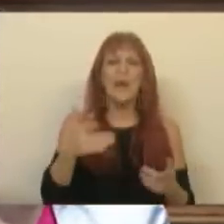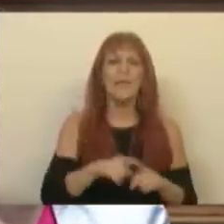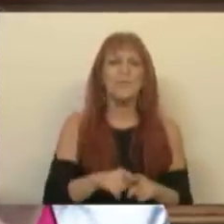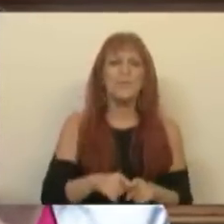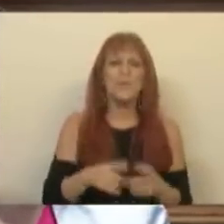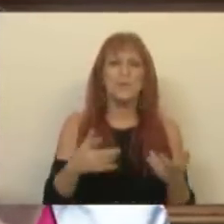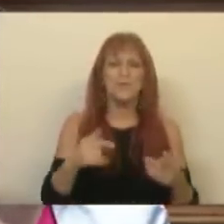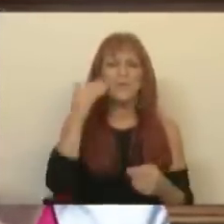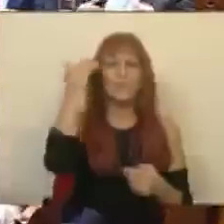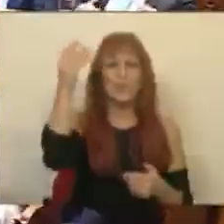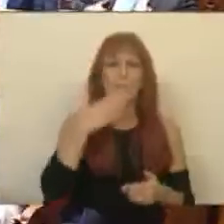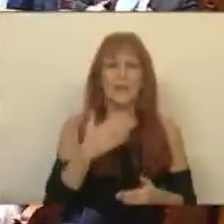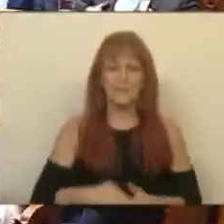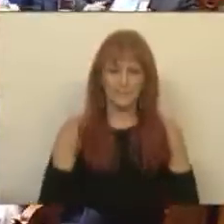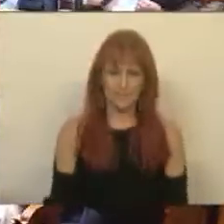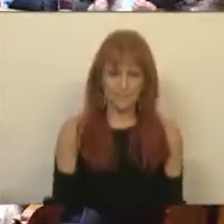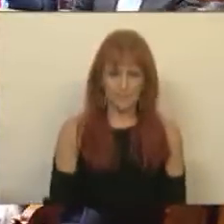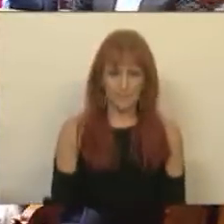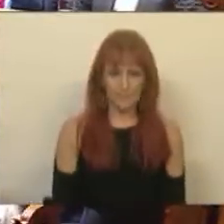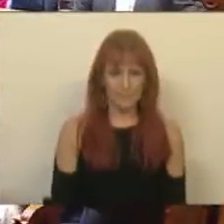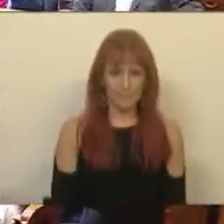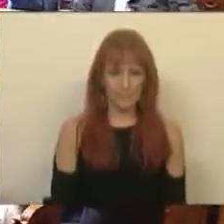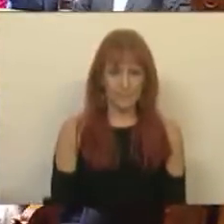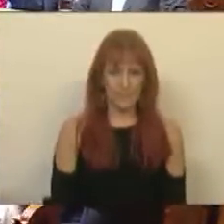para os evitar no futuro Muito obrigado